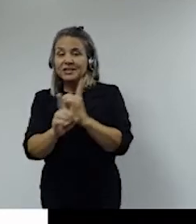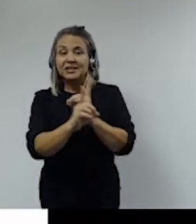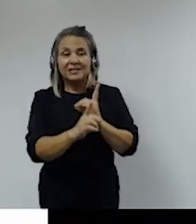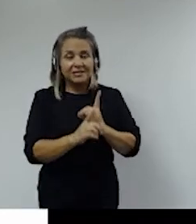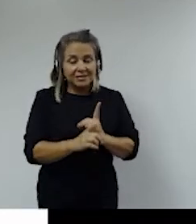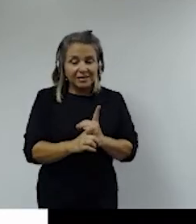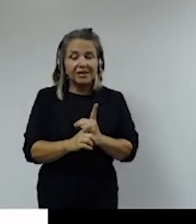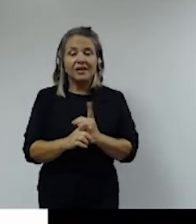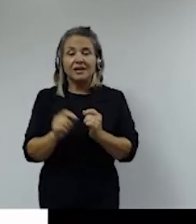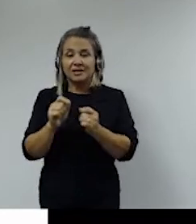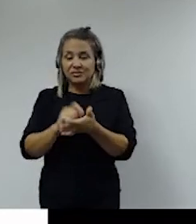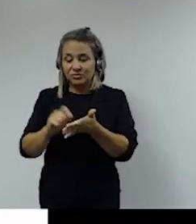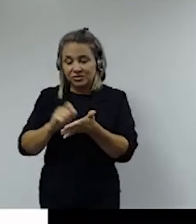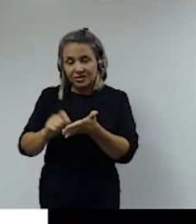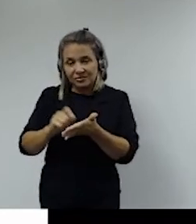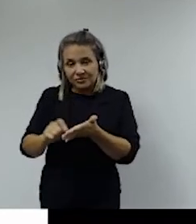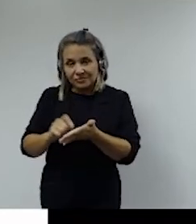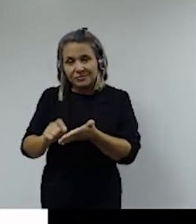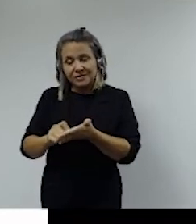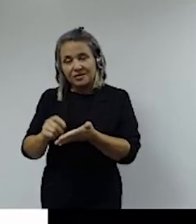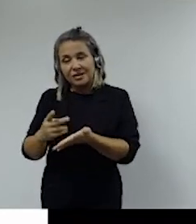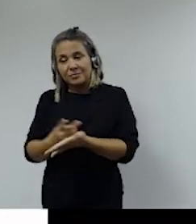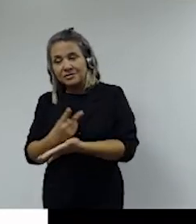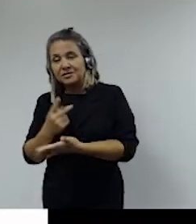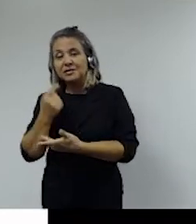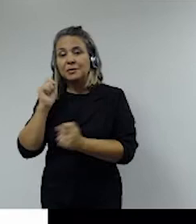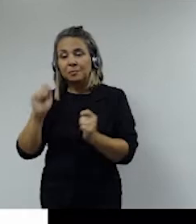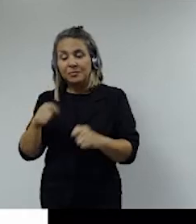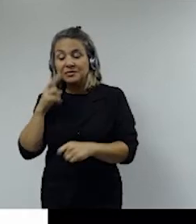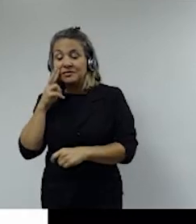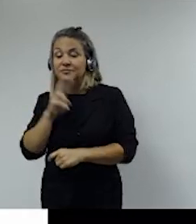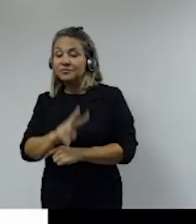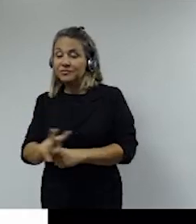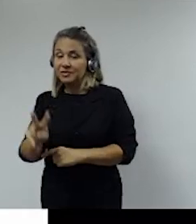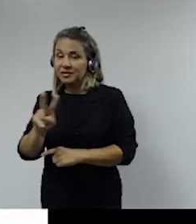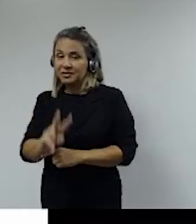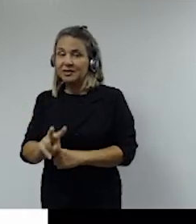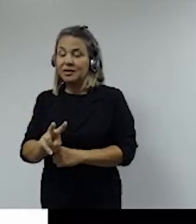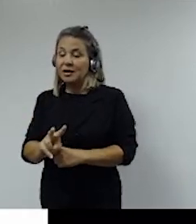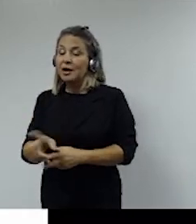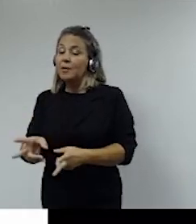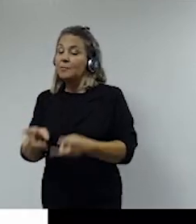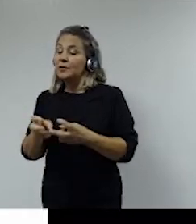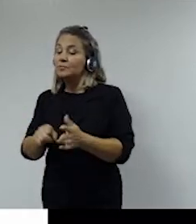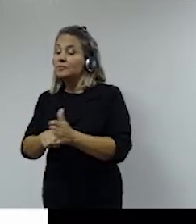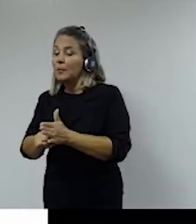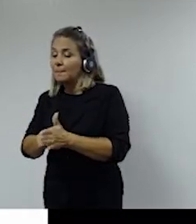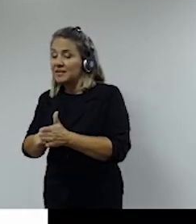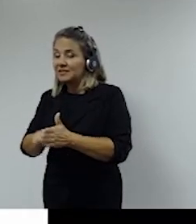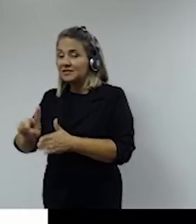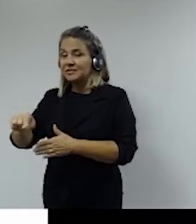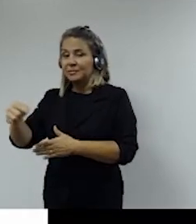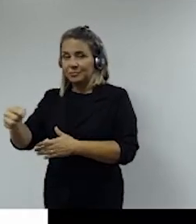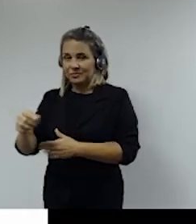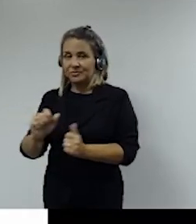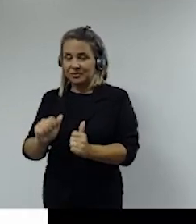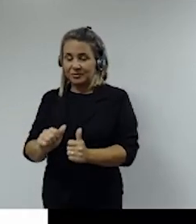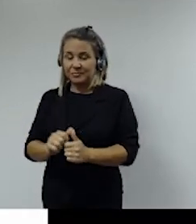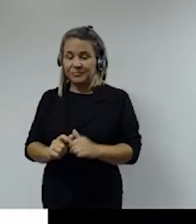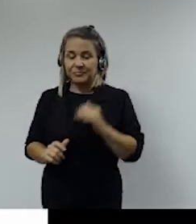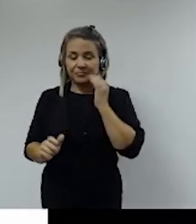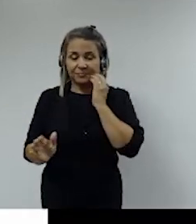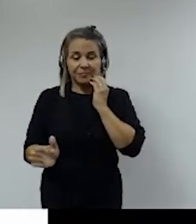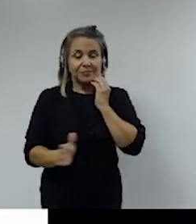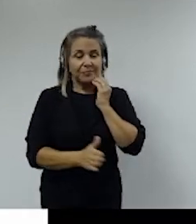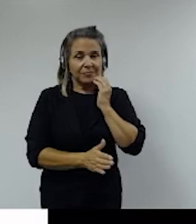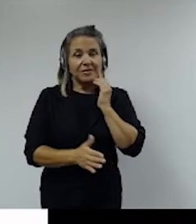e materializar indícios, evidências para que possa haver uma apuração posterior. Então,